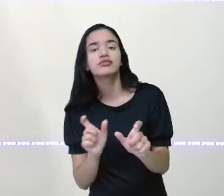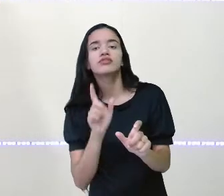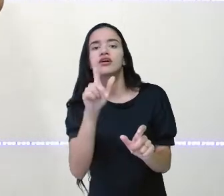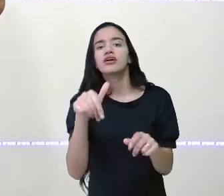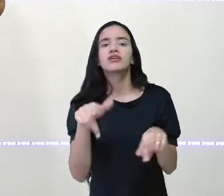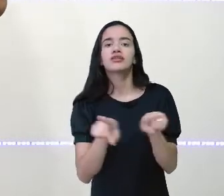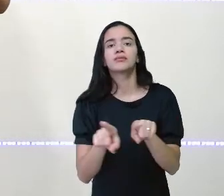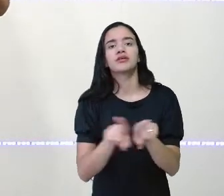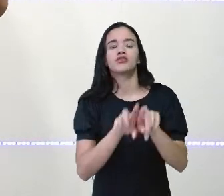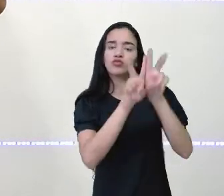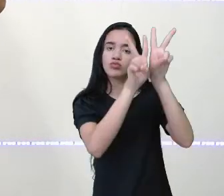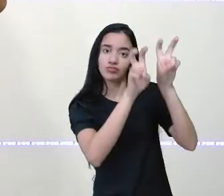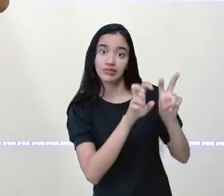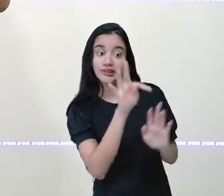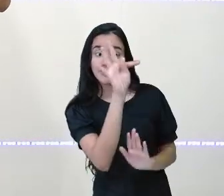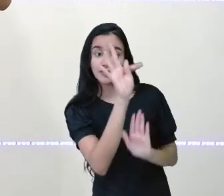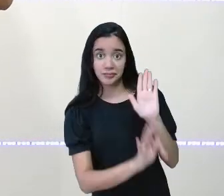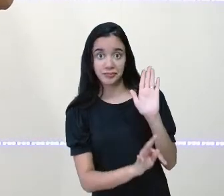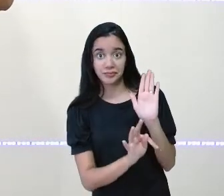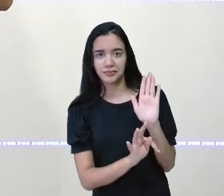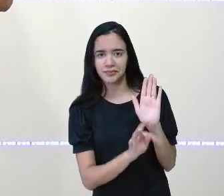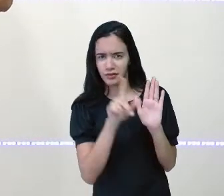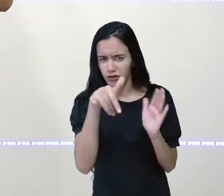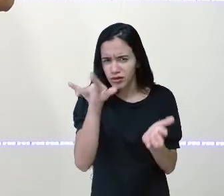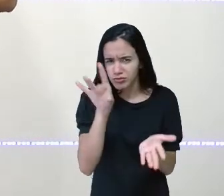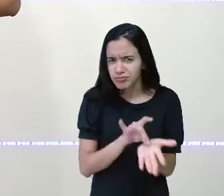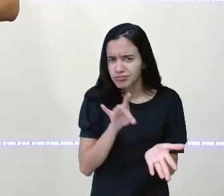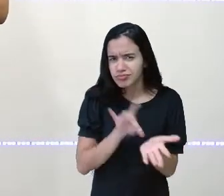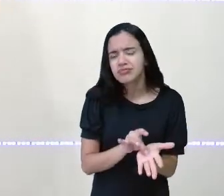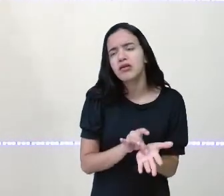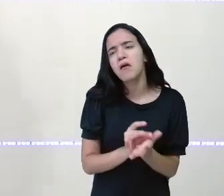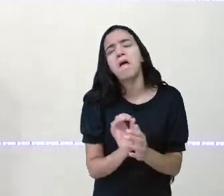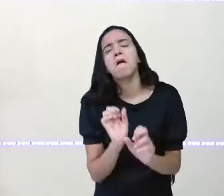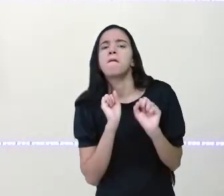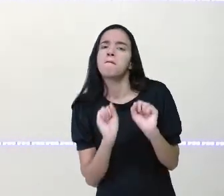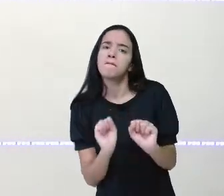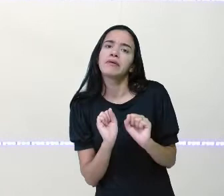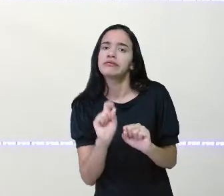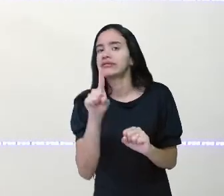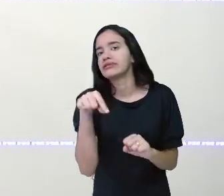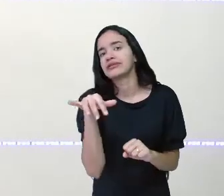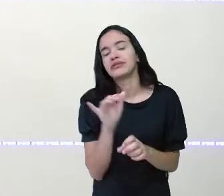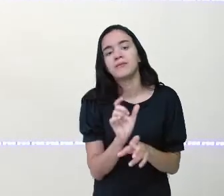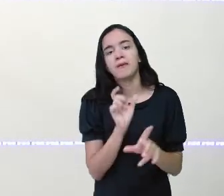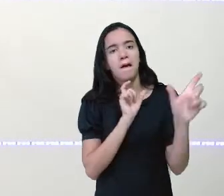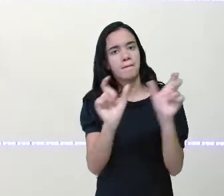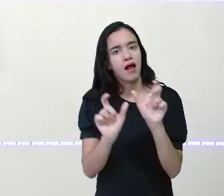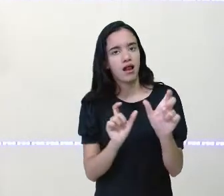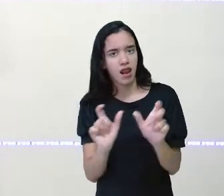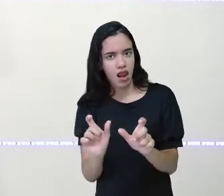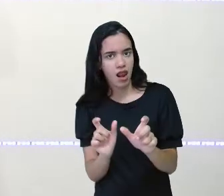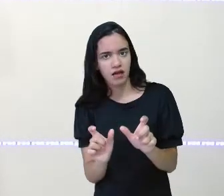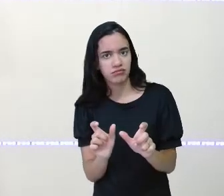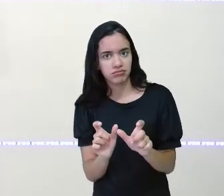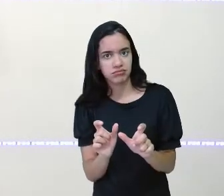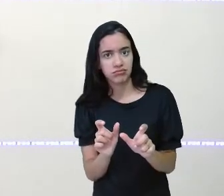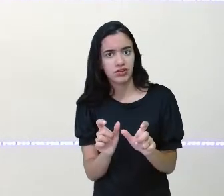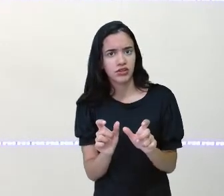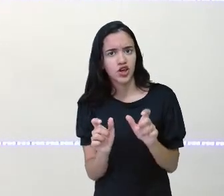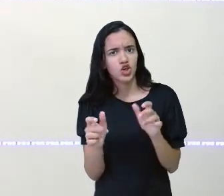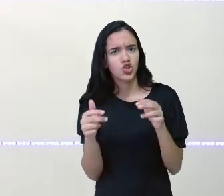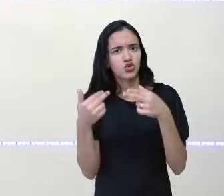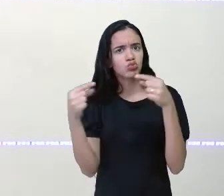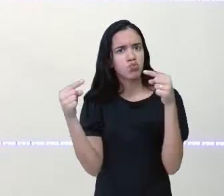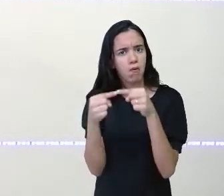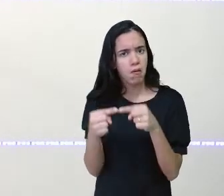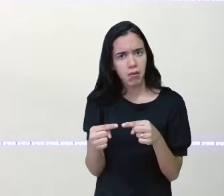com o assunto do texto. Não é assim? Ele poderia botar aqui palavras que não tinham nada a ver com isso. Ele poderia